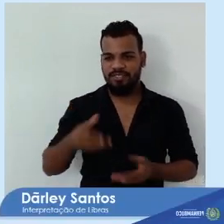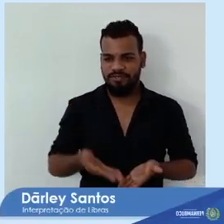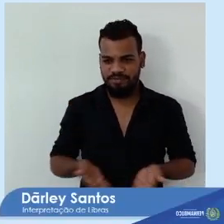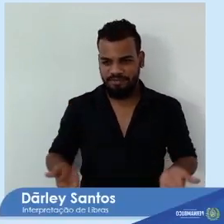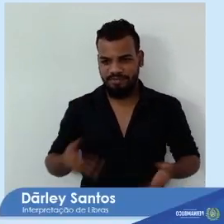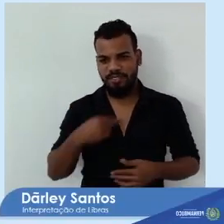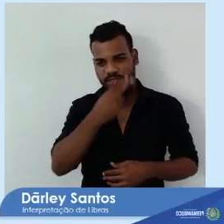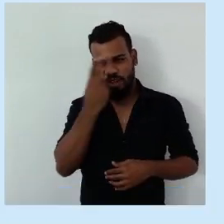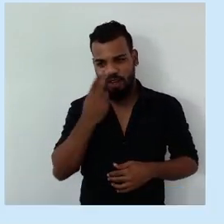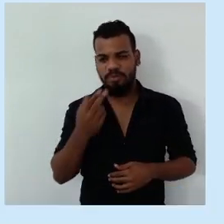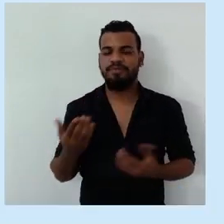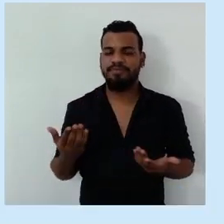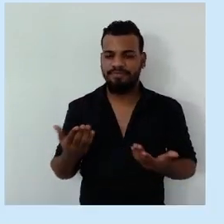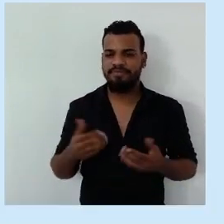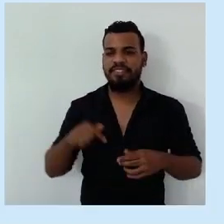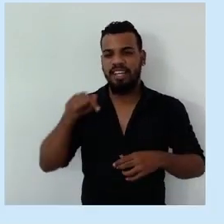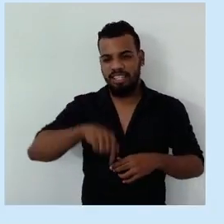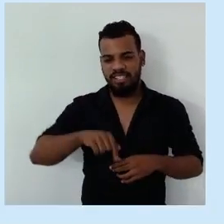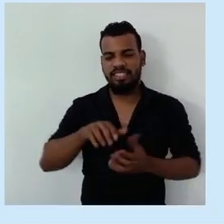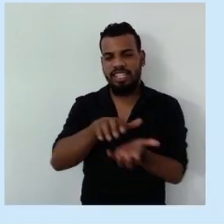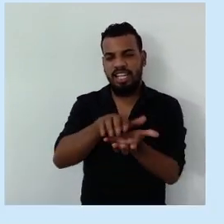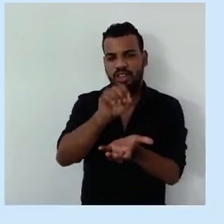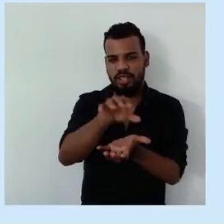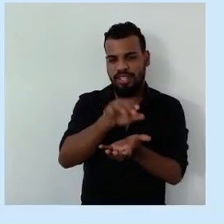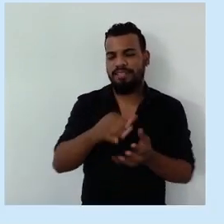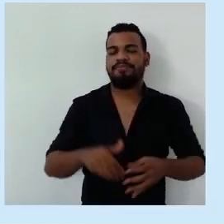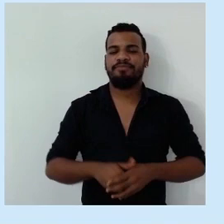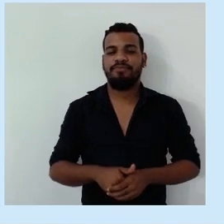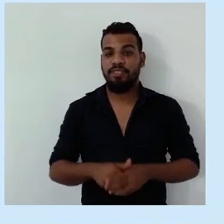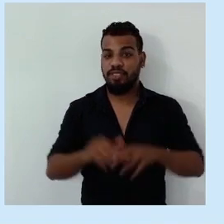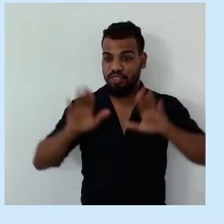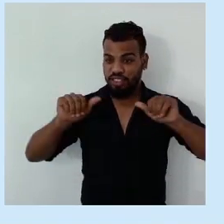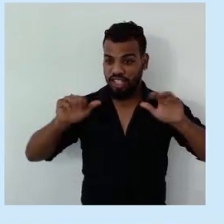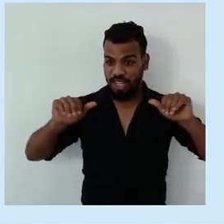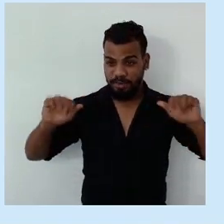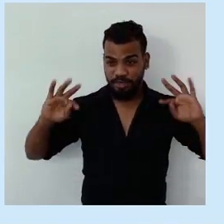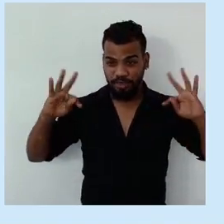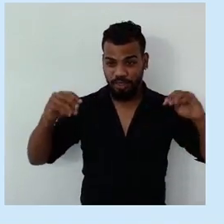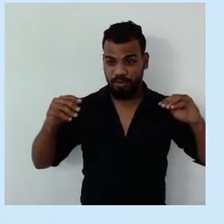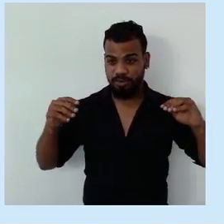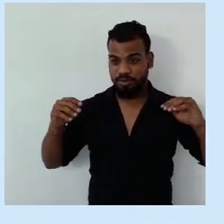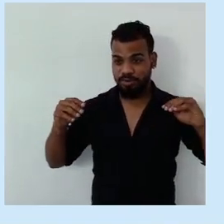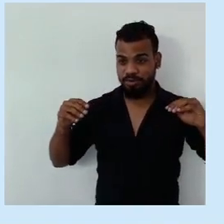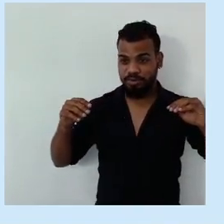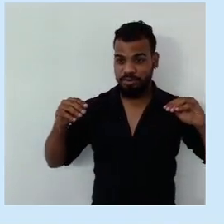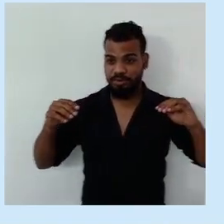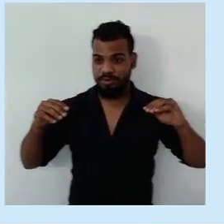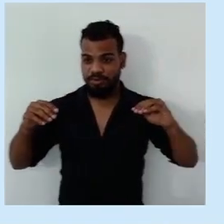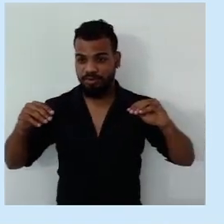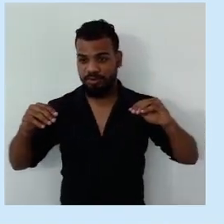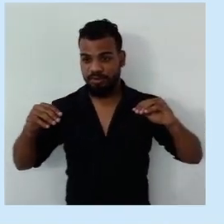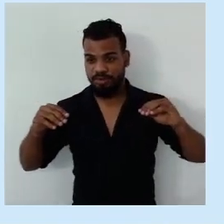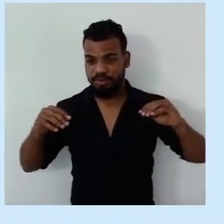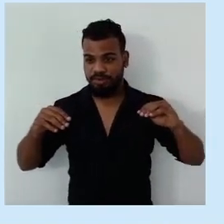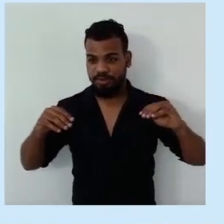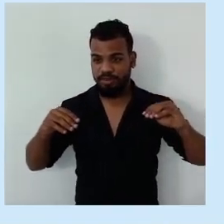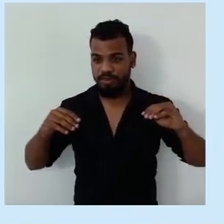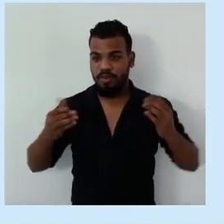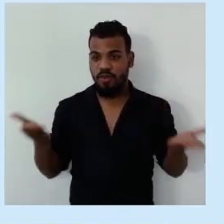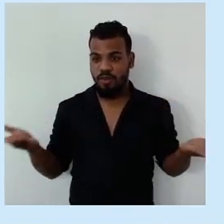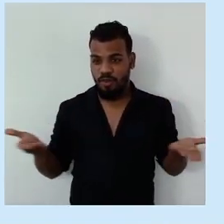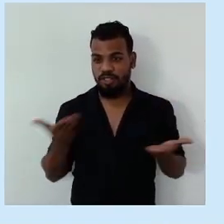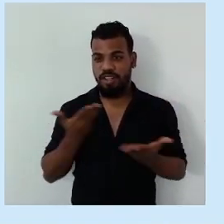no canal do Educa PE. Chama todo mundo e hoje é uma aula de revisão. Iremos